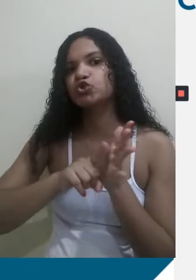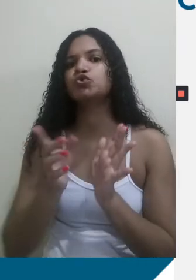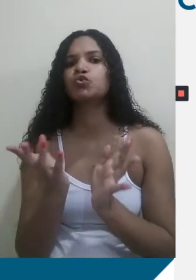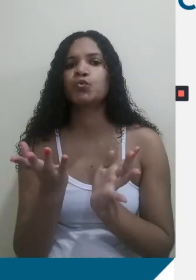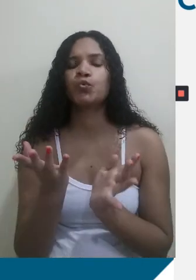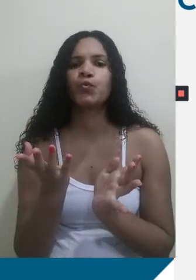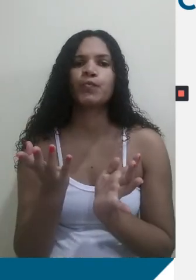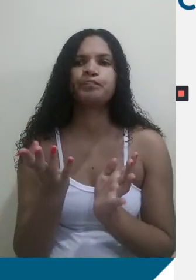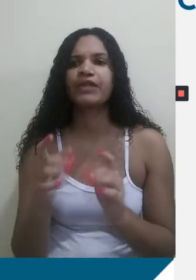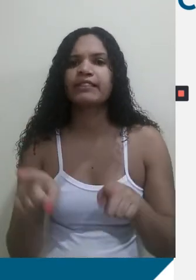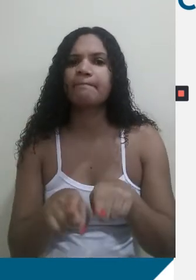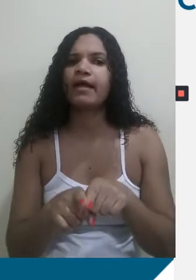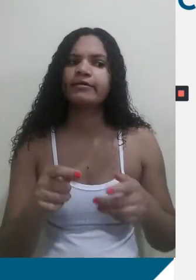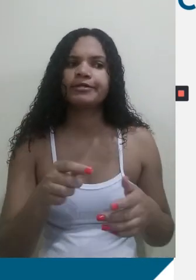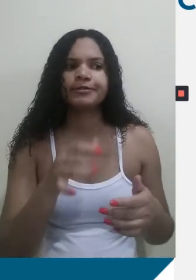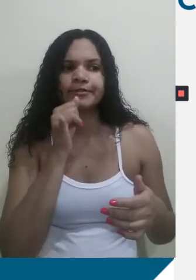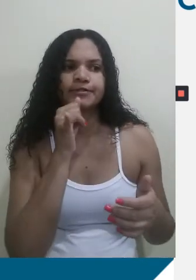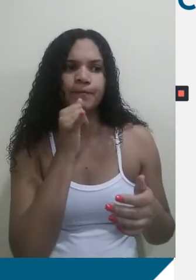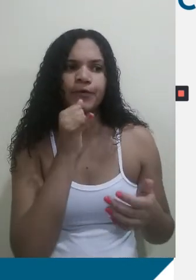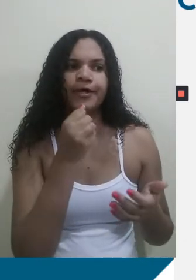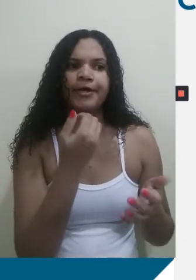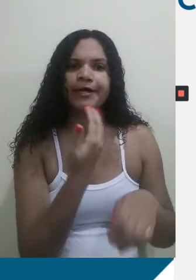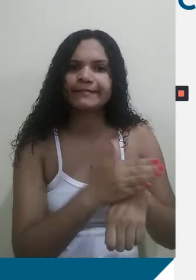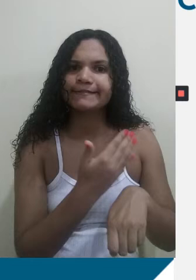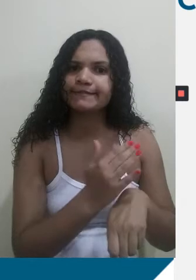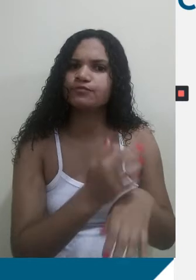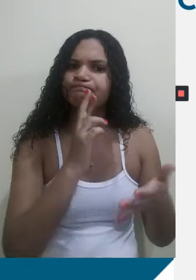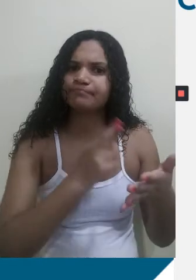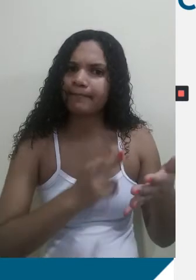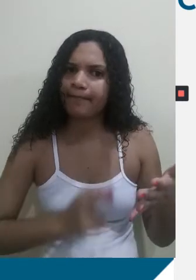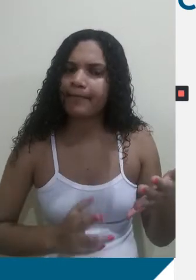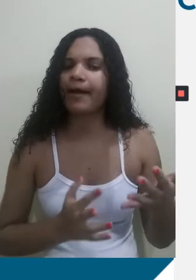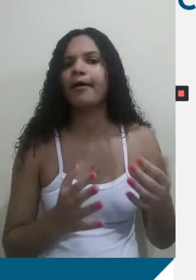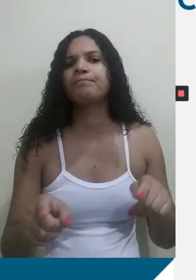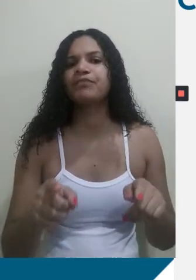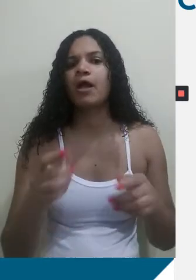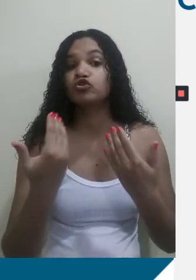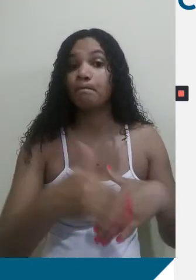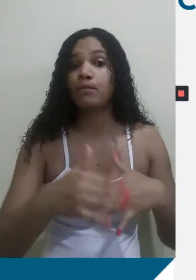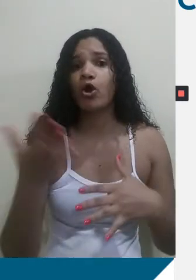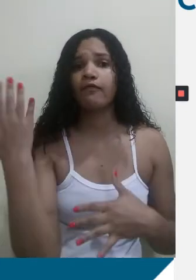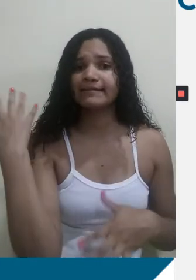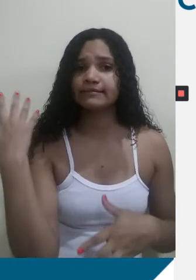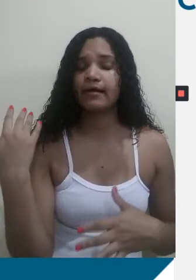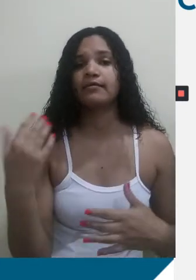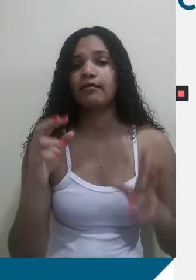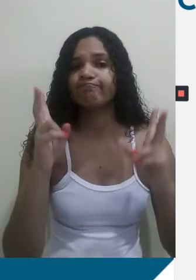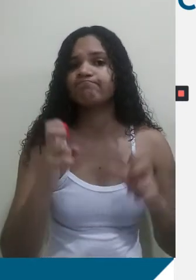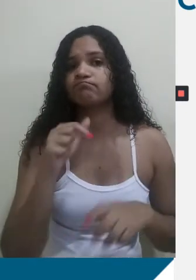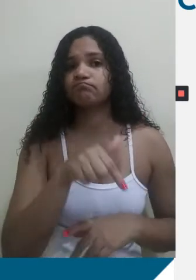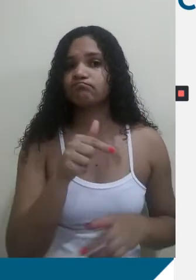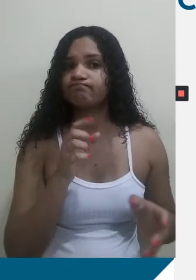vocês tenham buscado a resolução de exercícios, questões de provas anteriores relacionados a esse tema. E